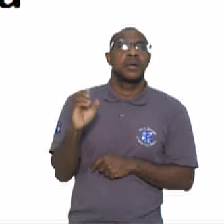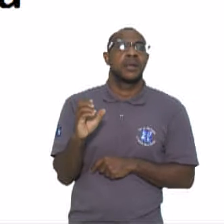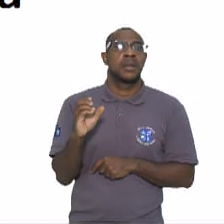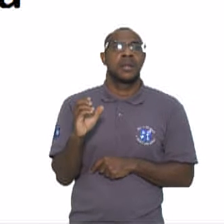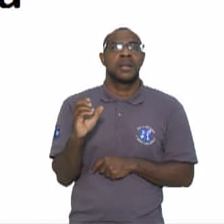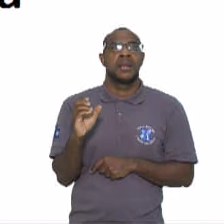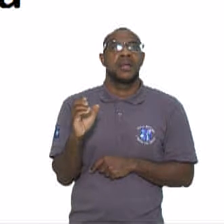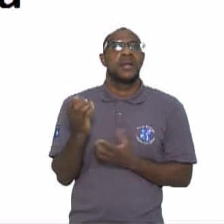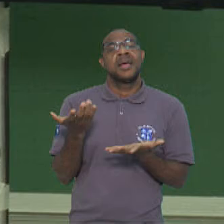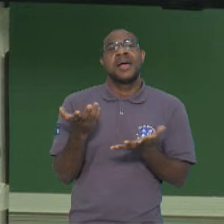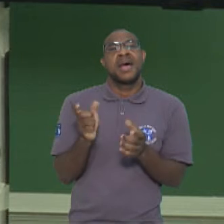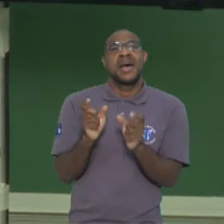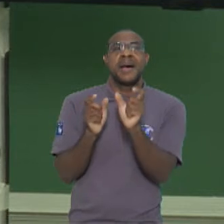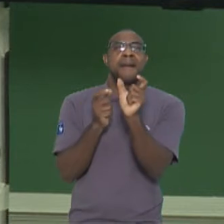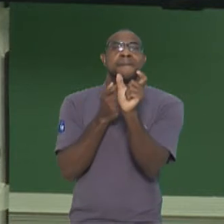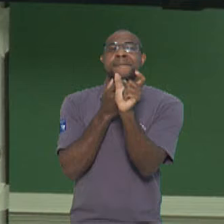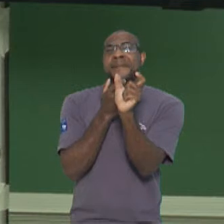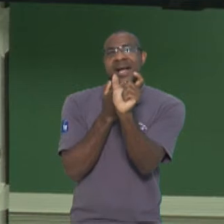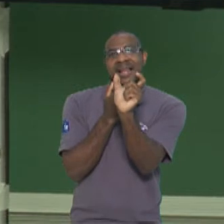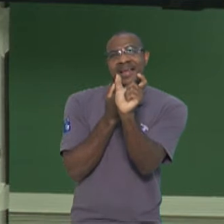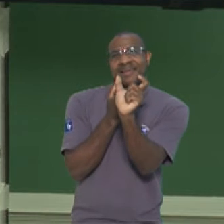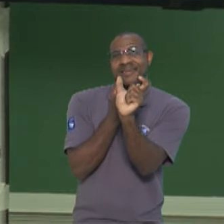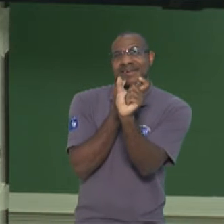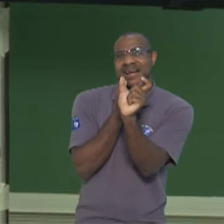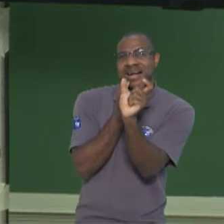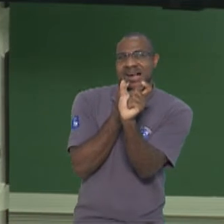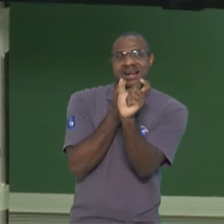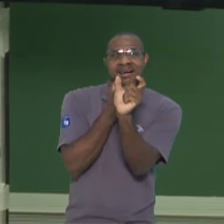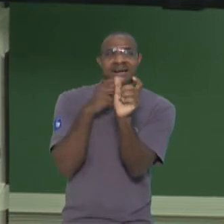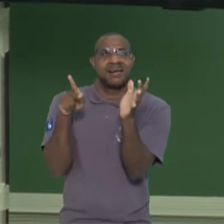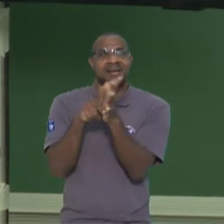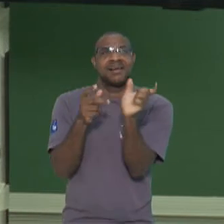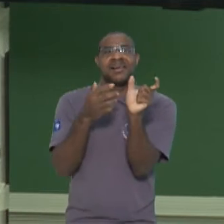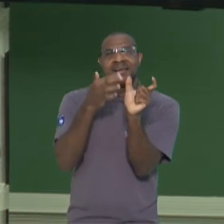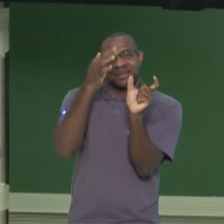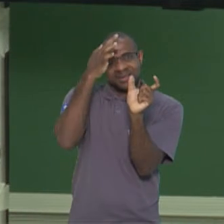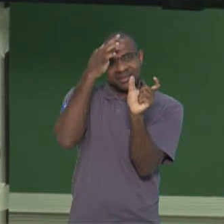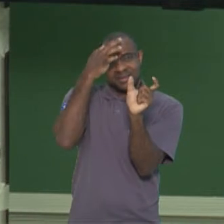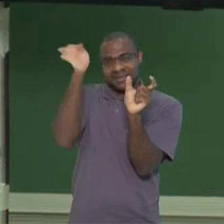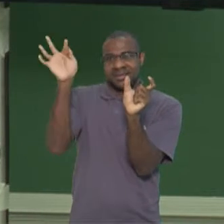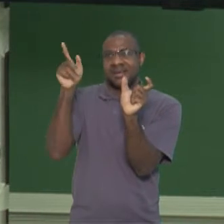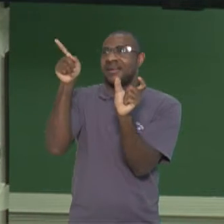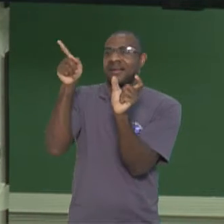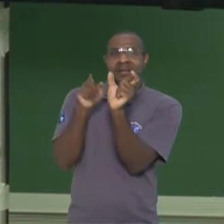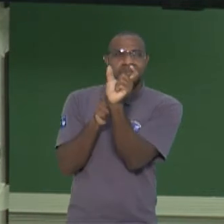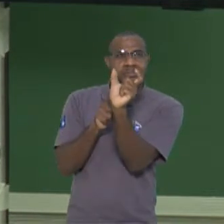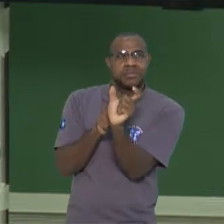gente vou falar em alguns momentos da aula para vocês saberem. Curta-metragem, curta.